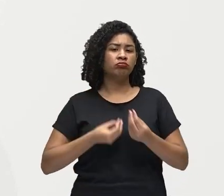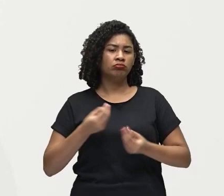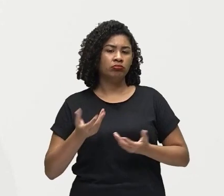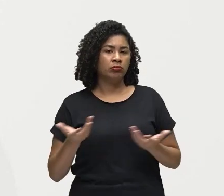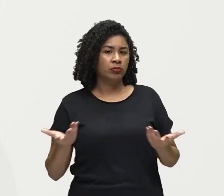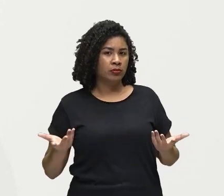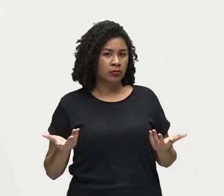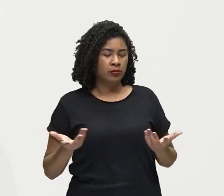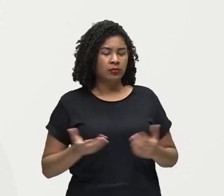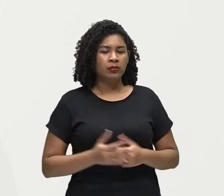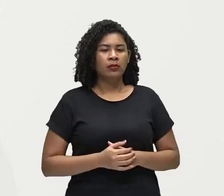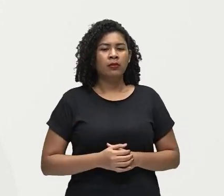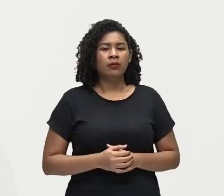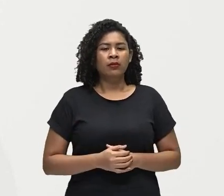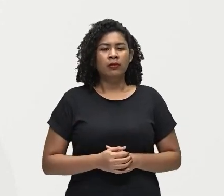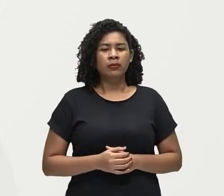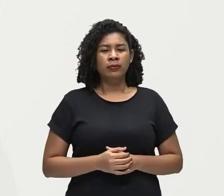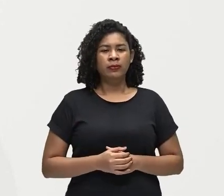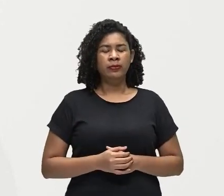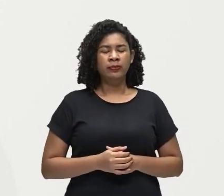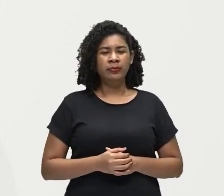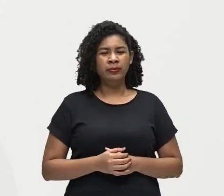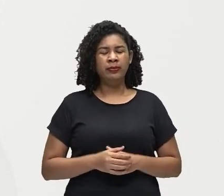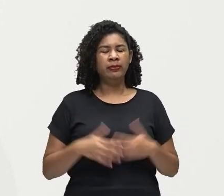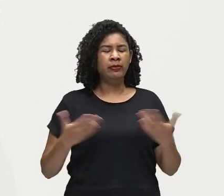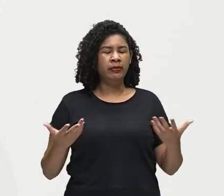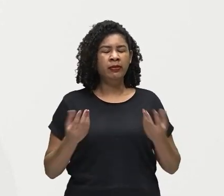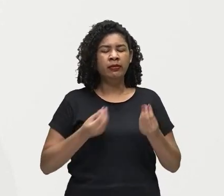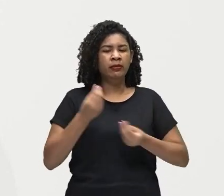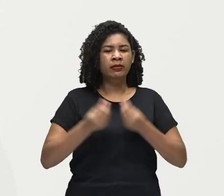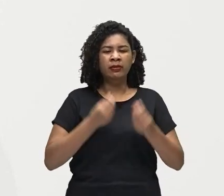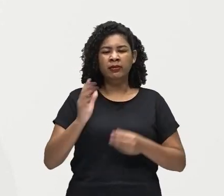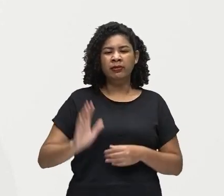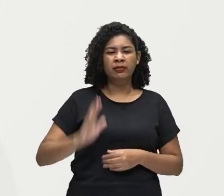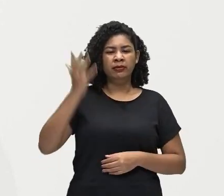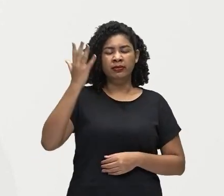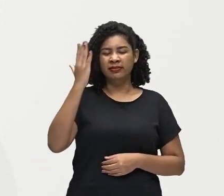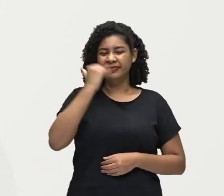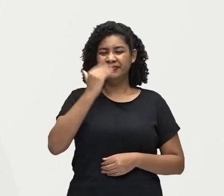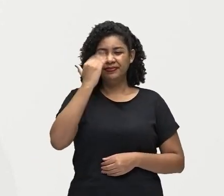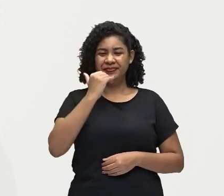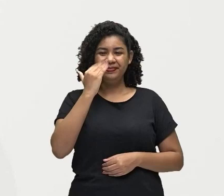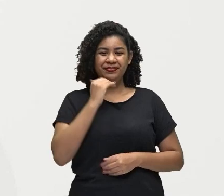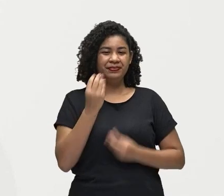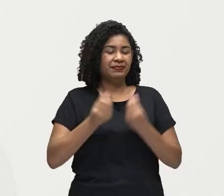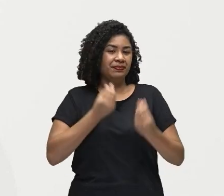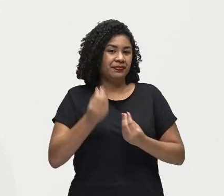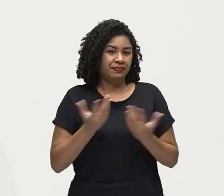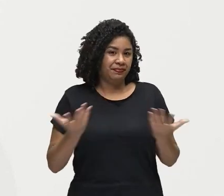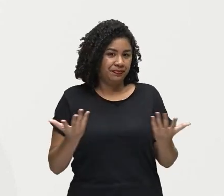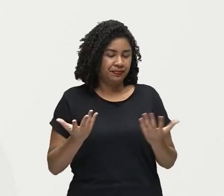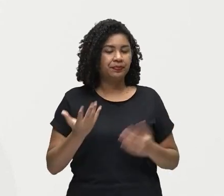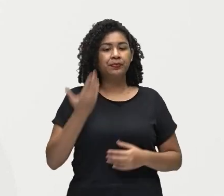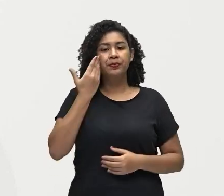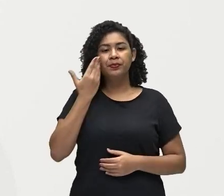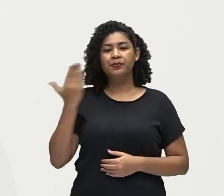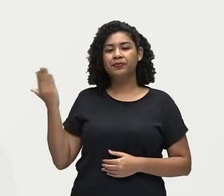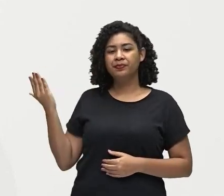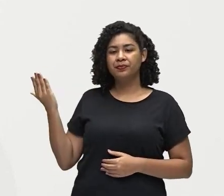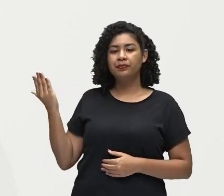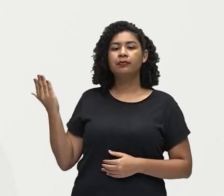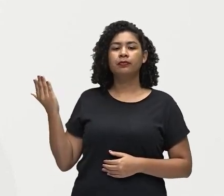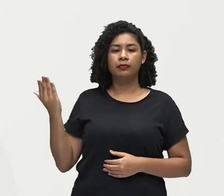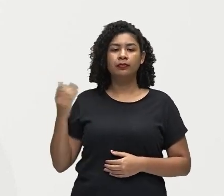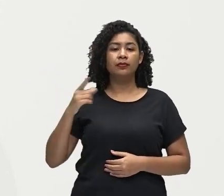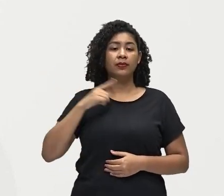seres vivos lá nos ecossistemas, né? Como acontece essa interação de alimentação, né? Então, olha lá, você está vendo aqui, ó, a sequência